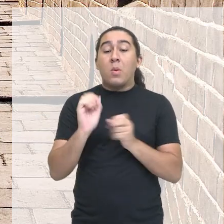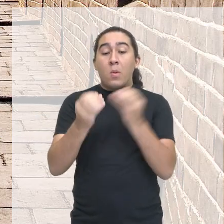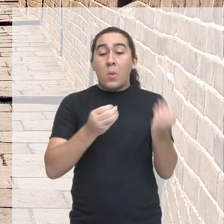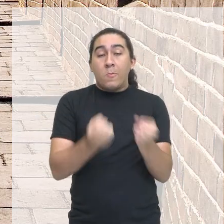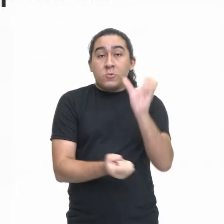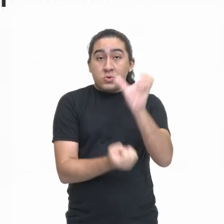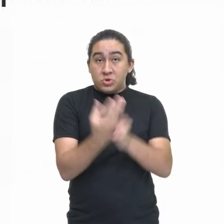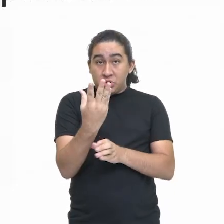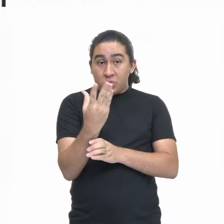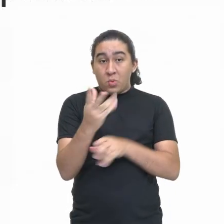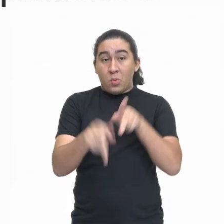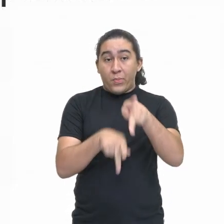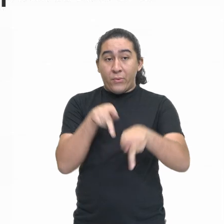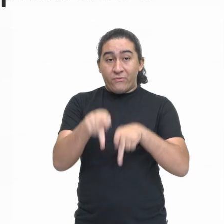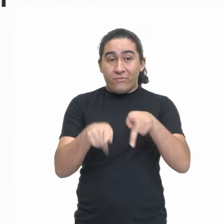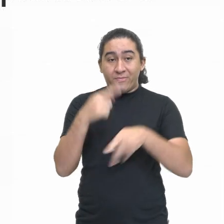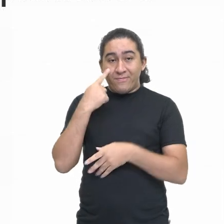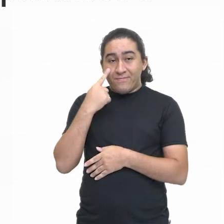da civilização.